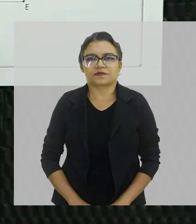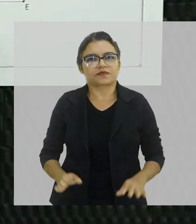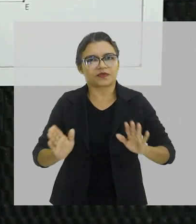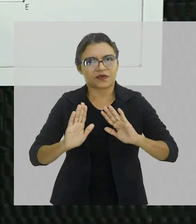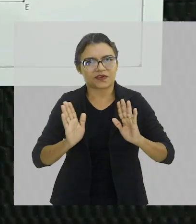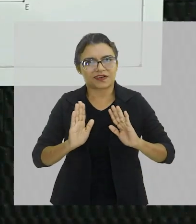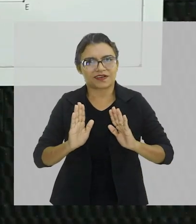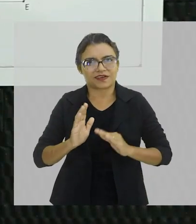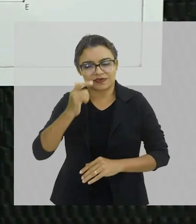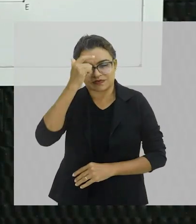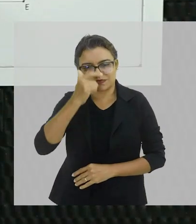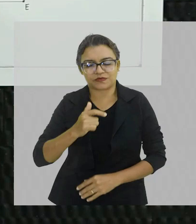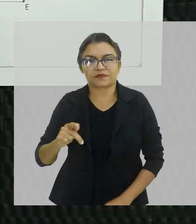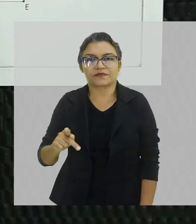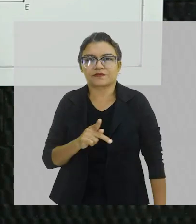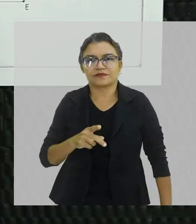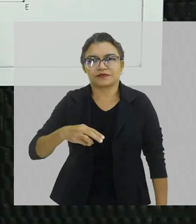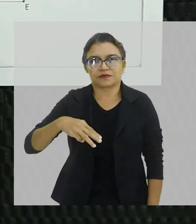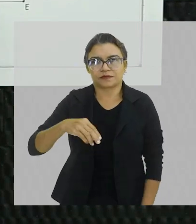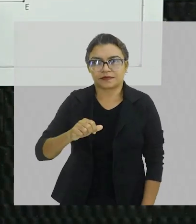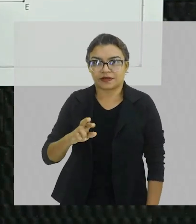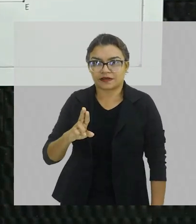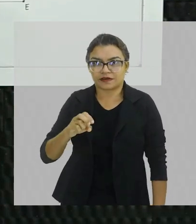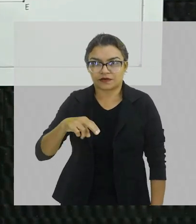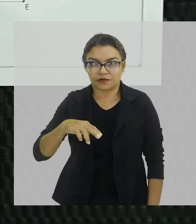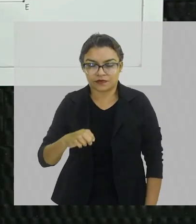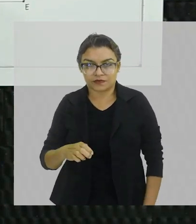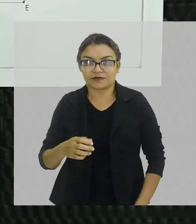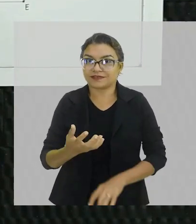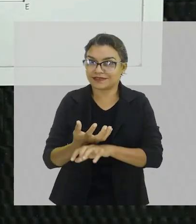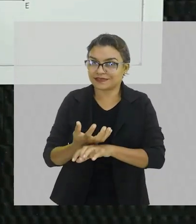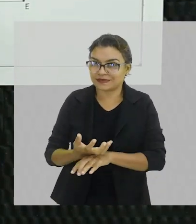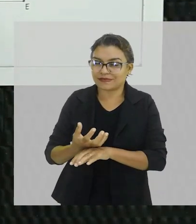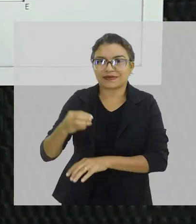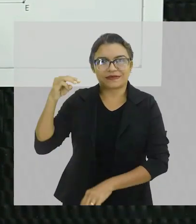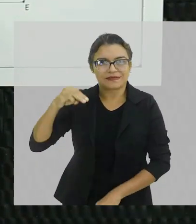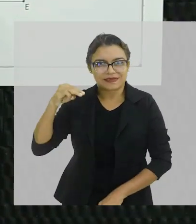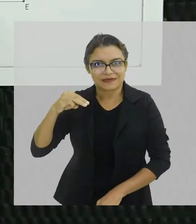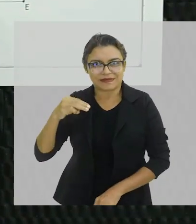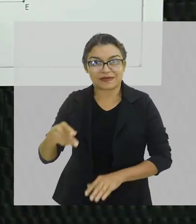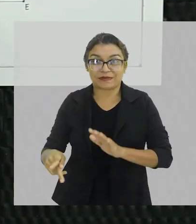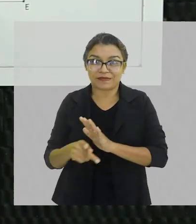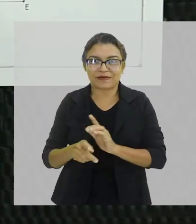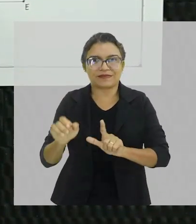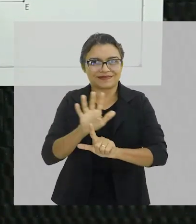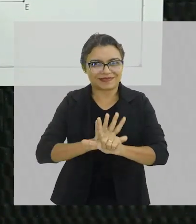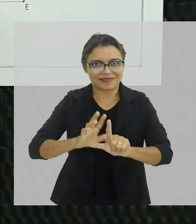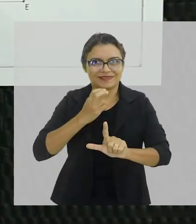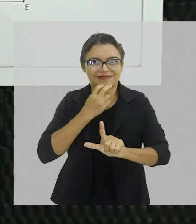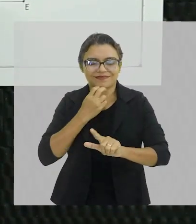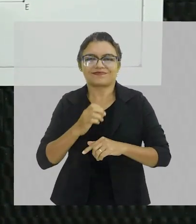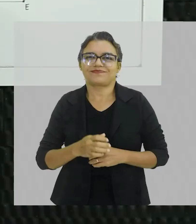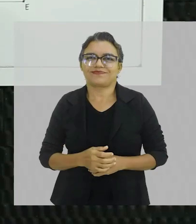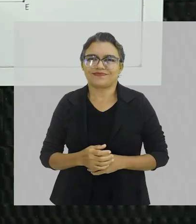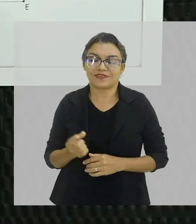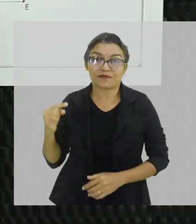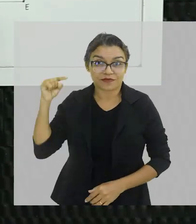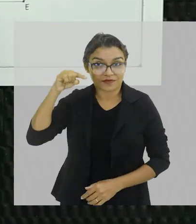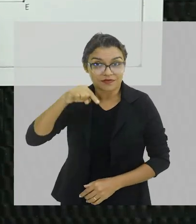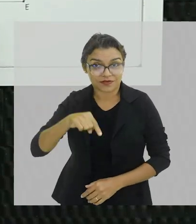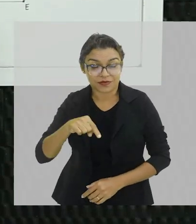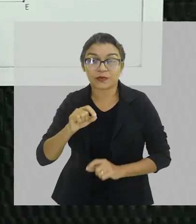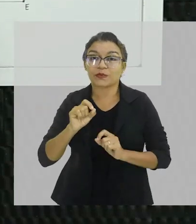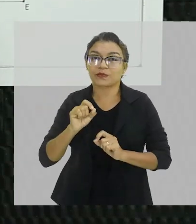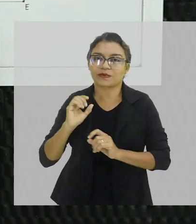Olá pessoal, aqui é o professor Maroni Beckman, professor de matemática da plataforma Gonçalves Dias. Estamos aqui fazendo nossa